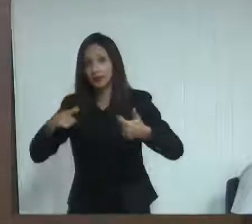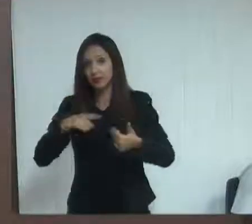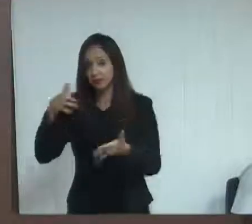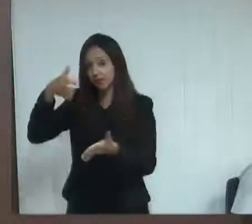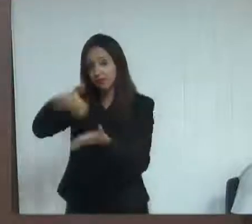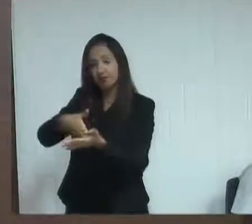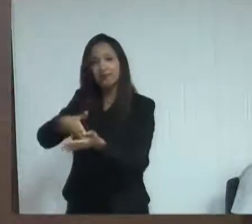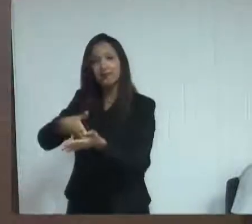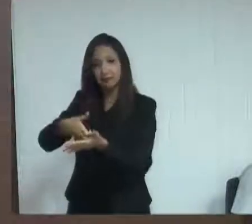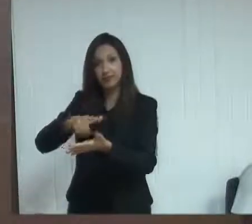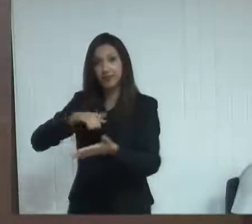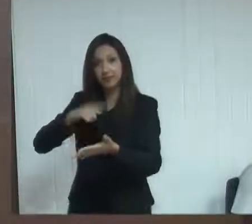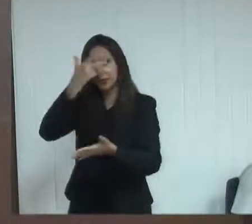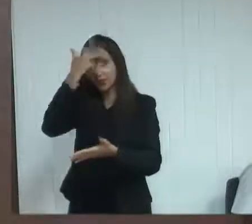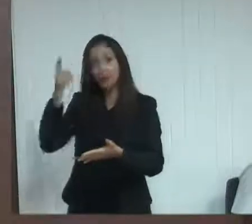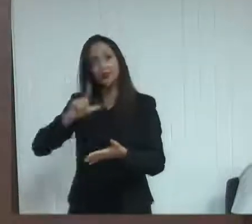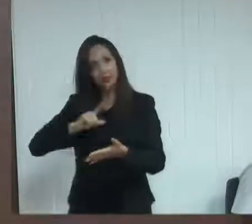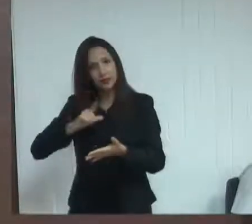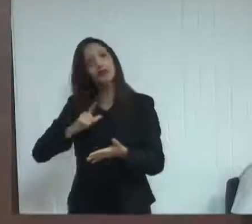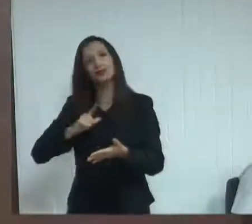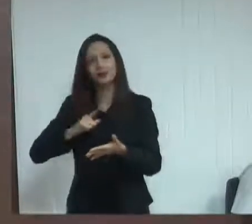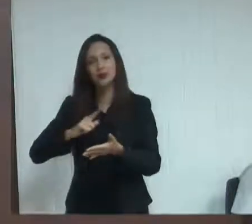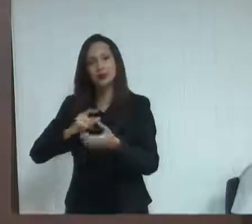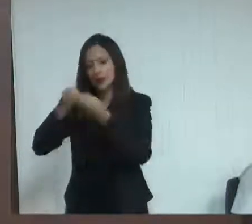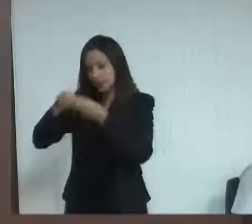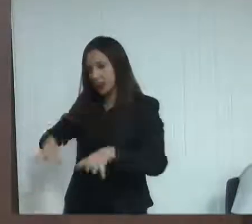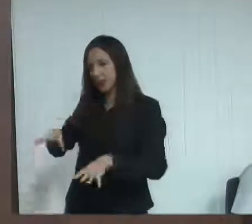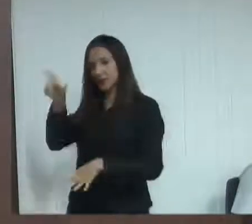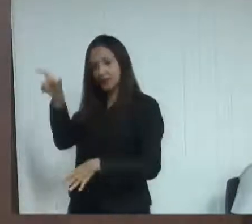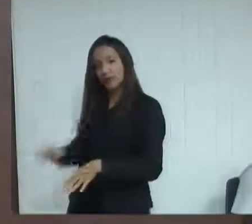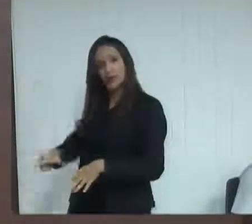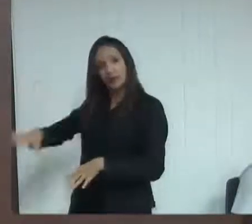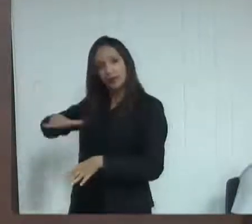vista o IPTU. Essas pessoas vão ser atingidas, né?